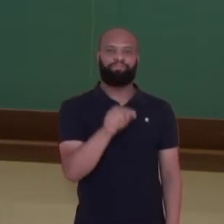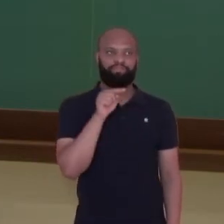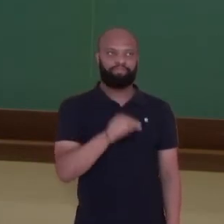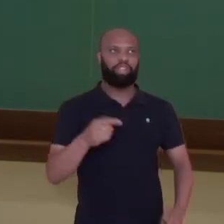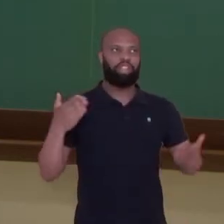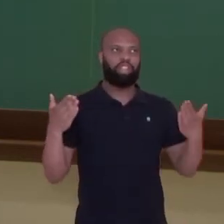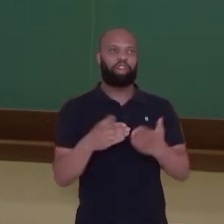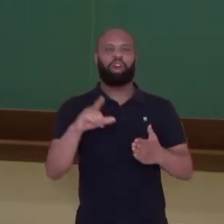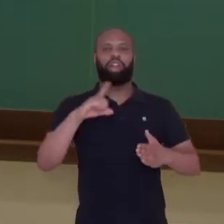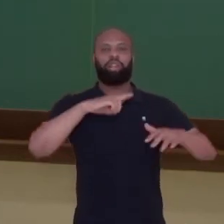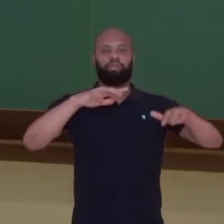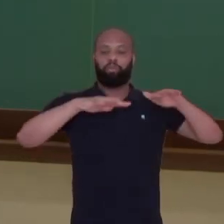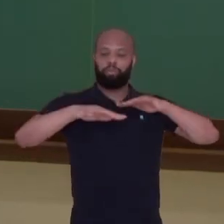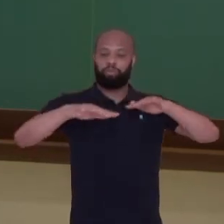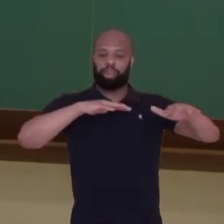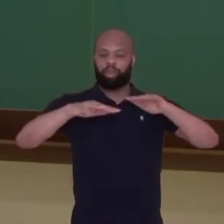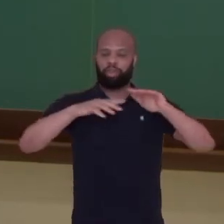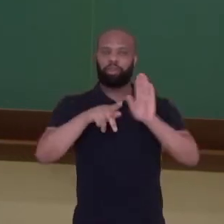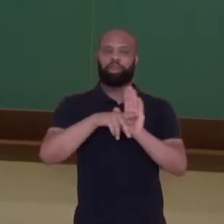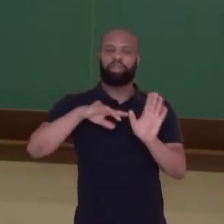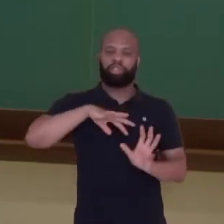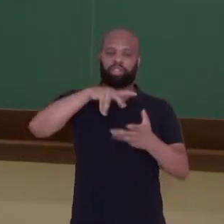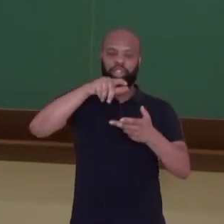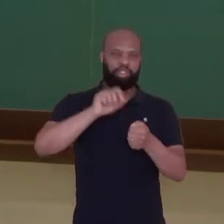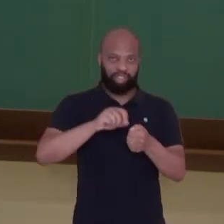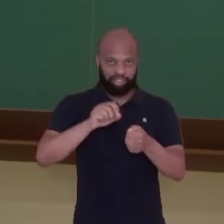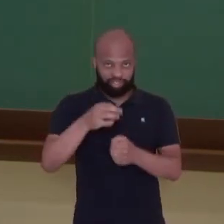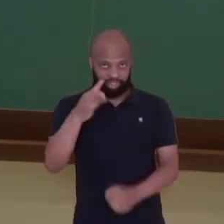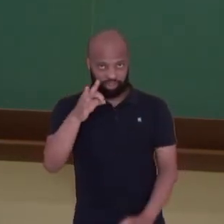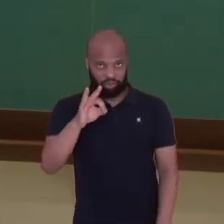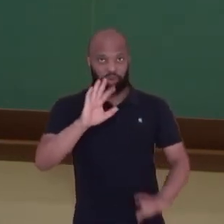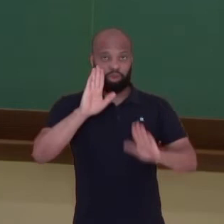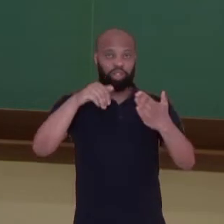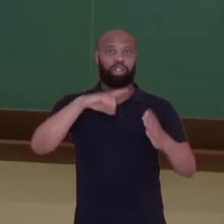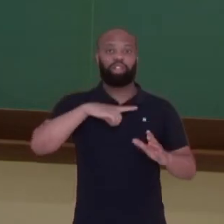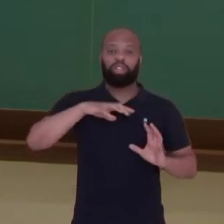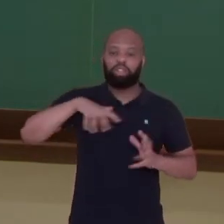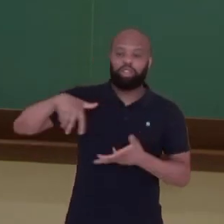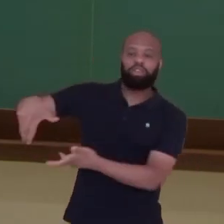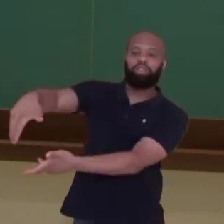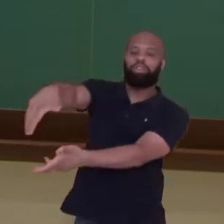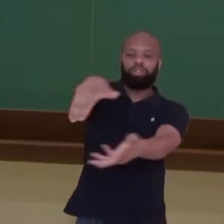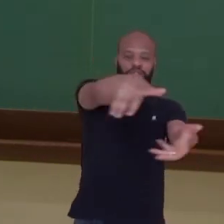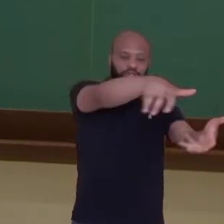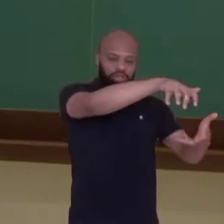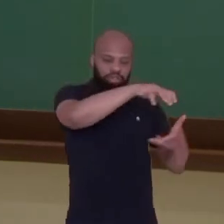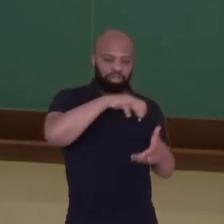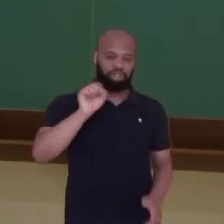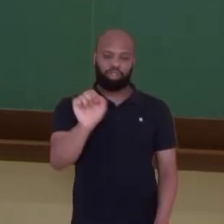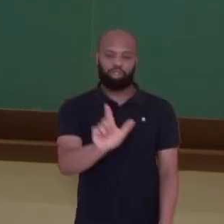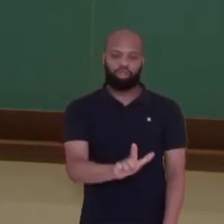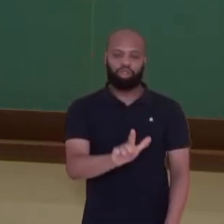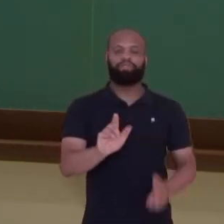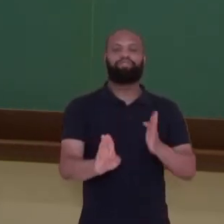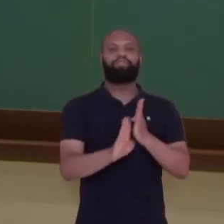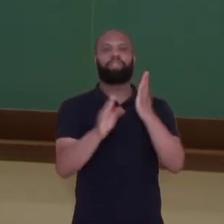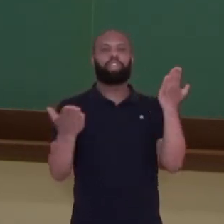Falou de um movimento que o nosso planeta Terra realiza. Em torno do Sol, descobrimos a